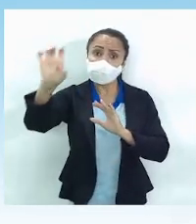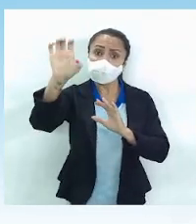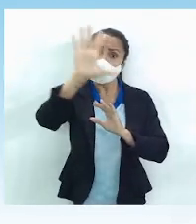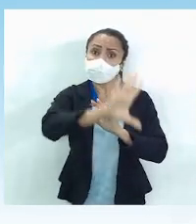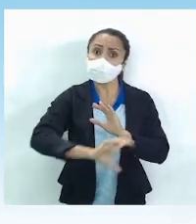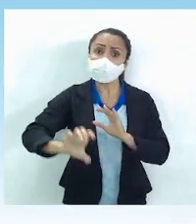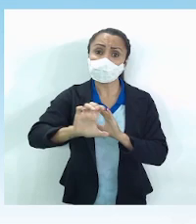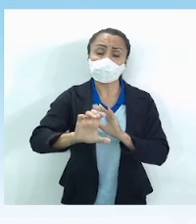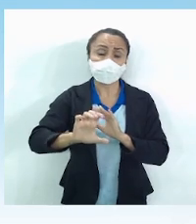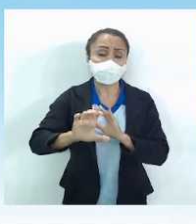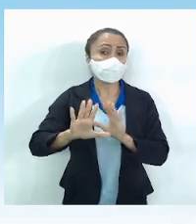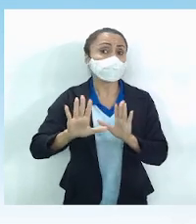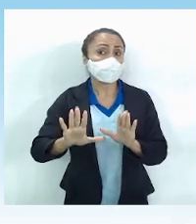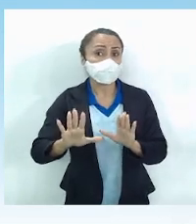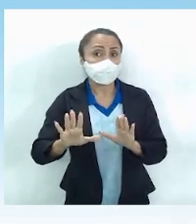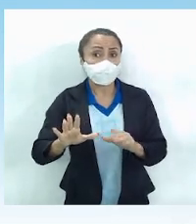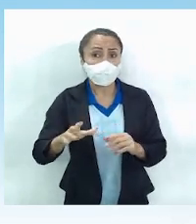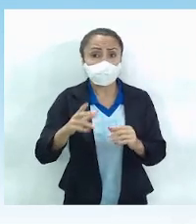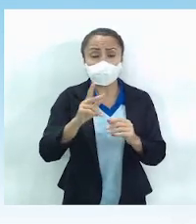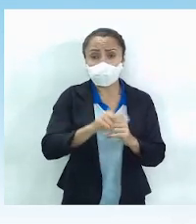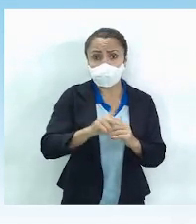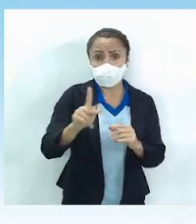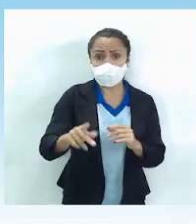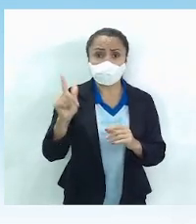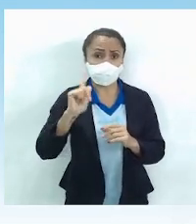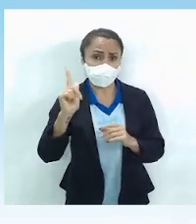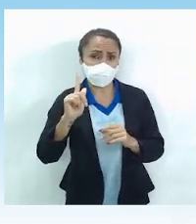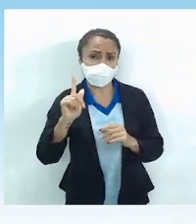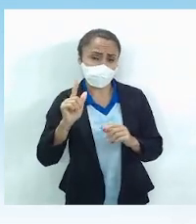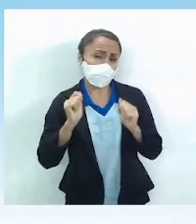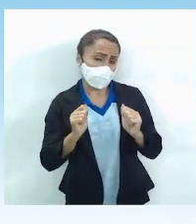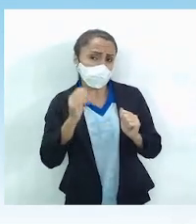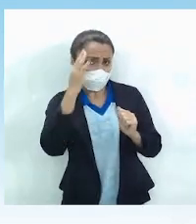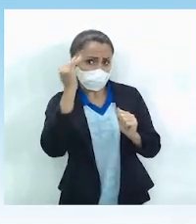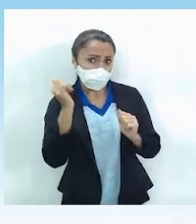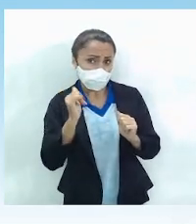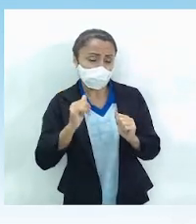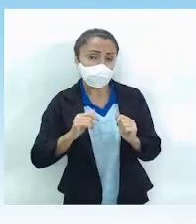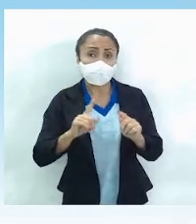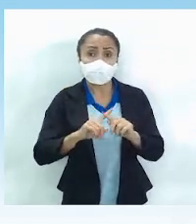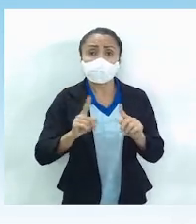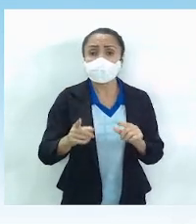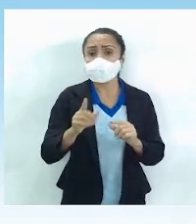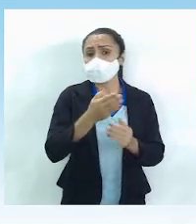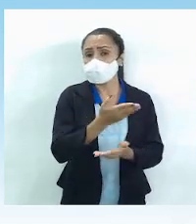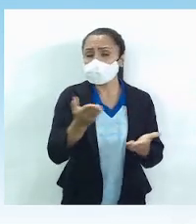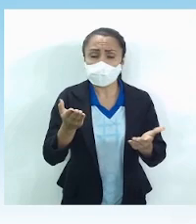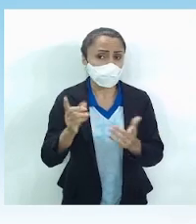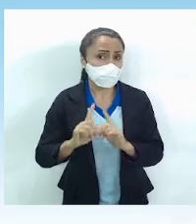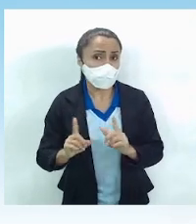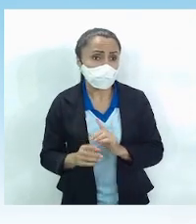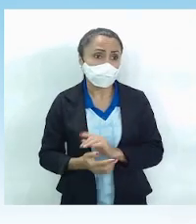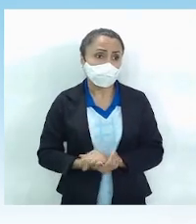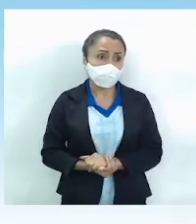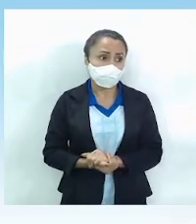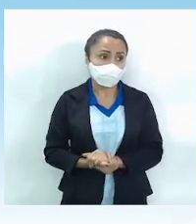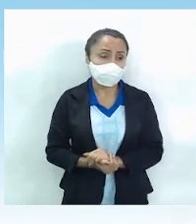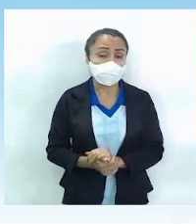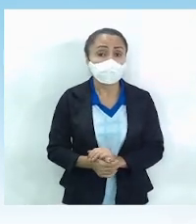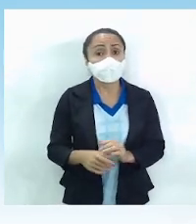é? Eu, como professor de geografia, eu posso até saber. Você não é necessário, né? Mas veja só,